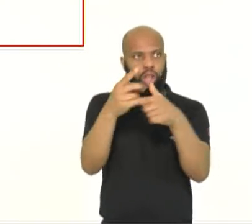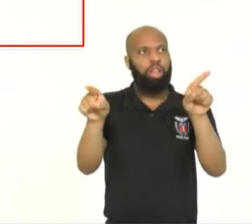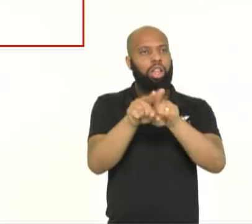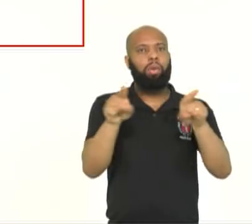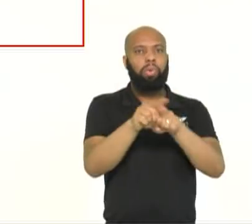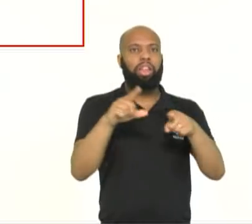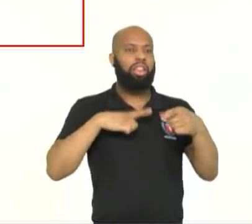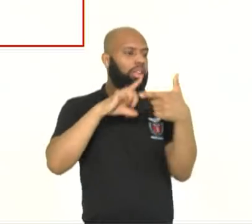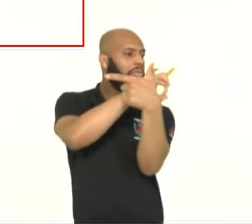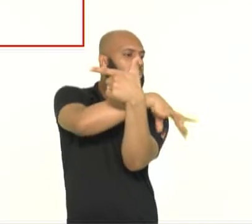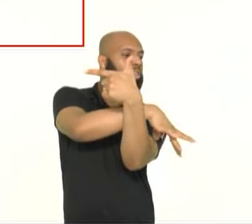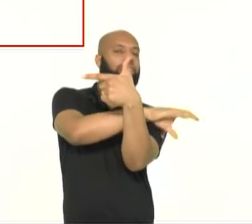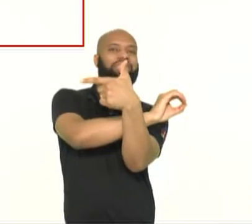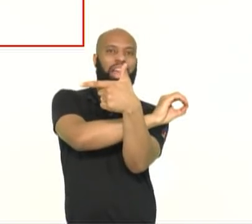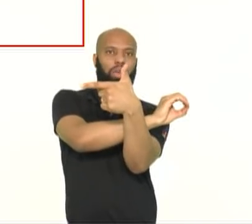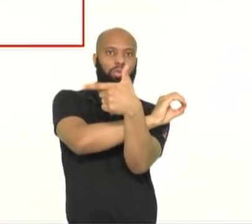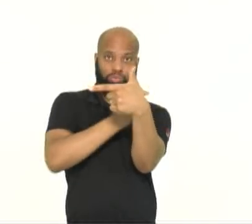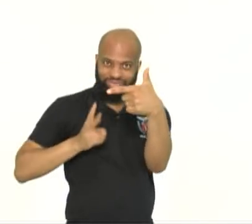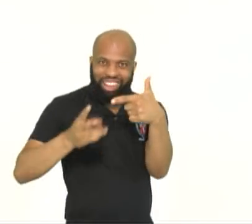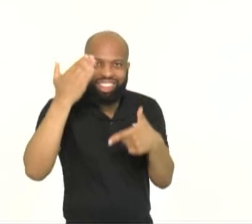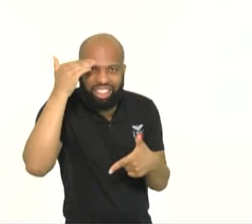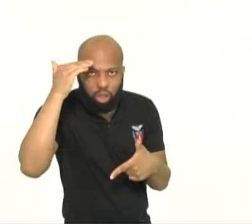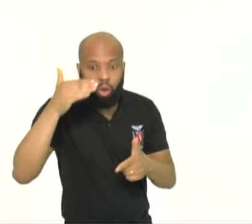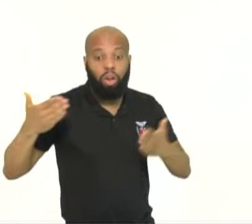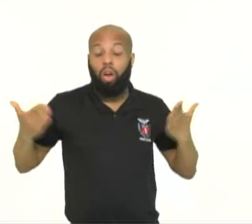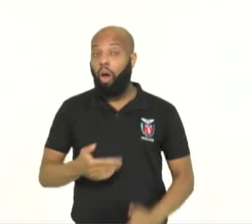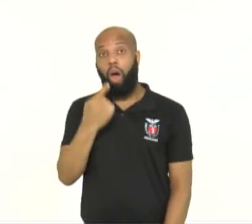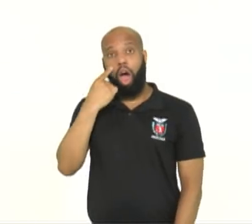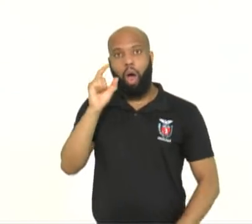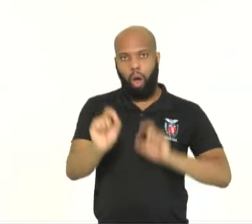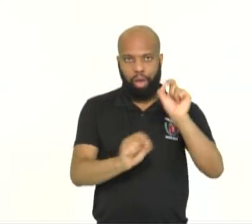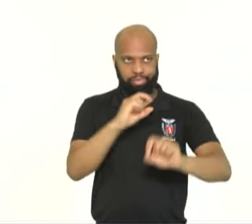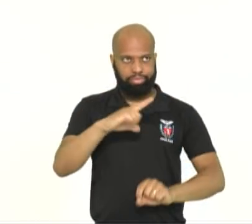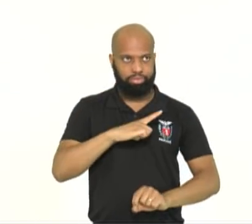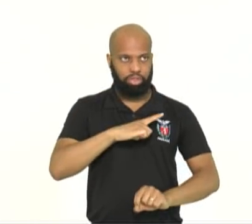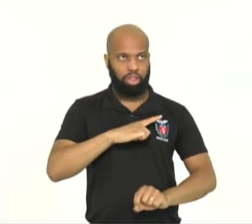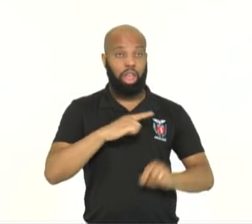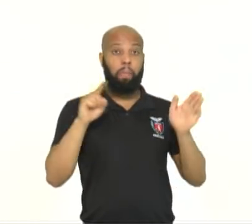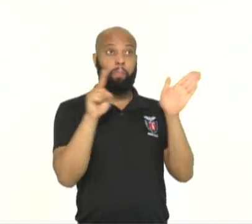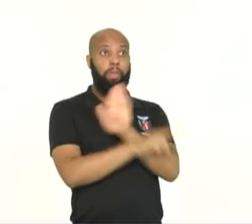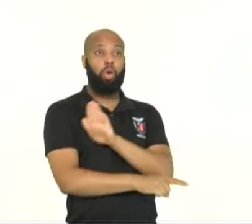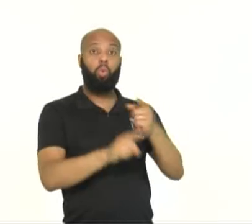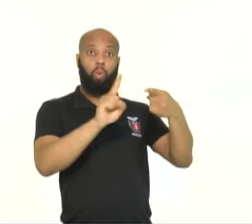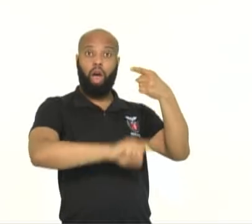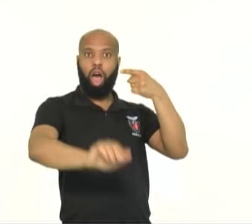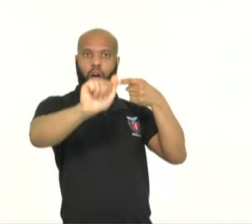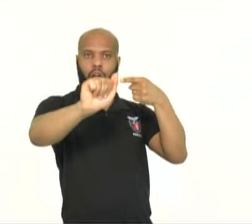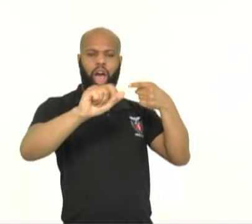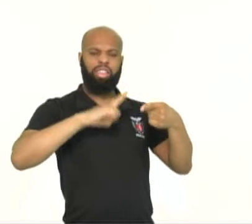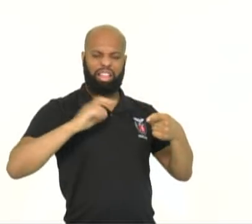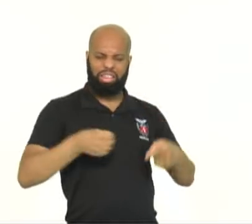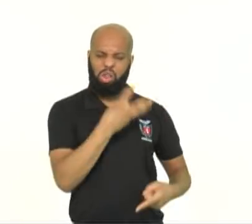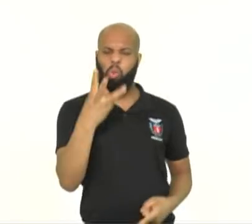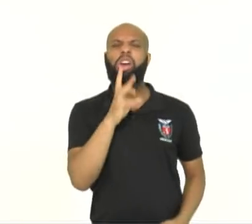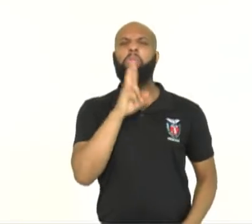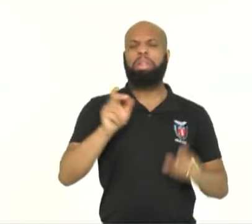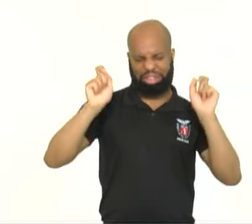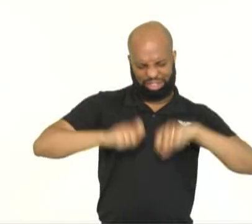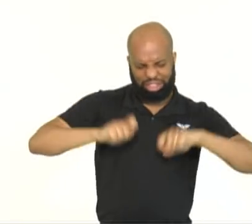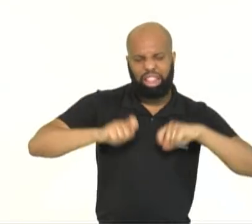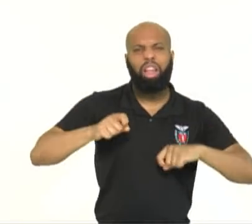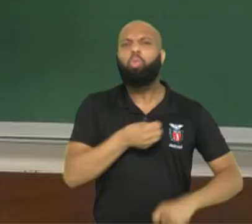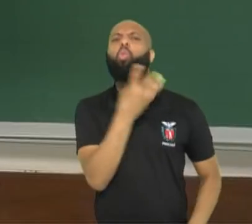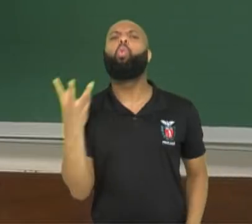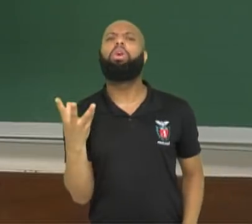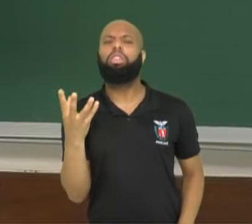deixam o resto 0, ok? Então, vamos lá, ó. A primeira pergunta era assim: quantos resultados são